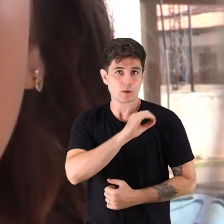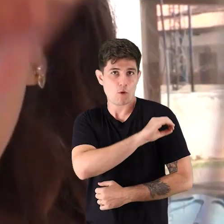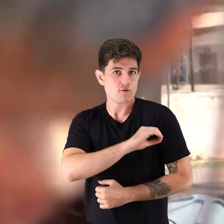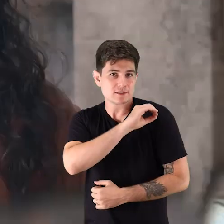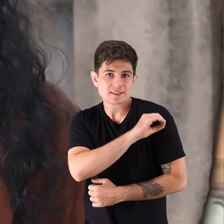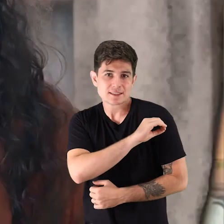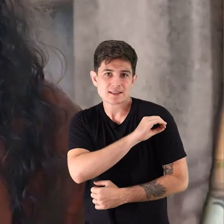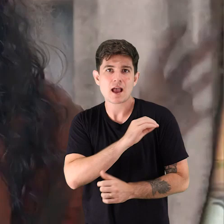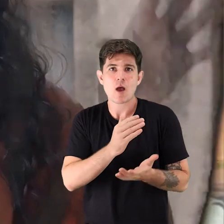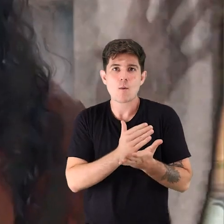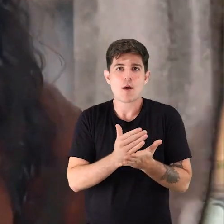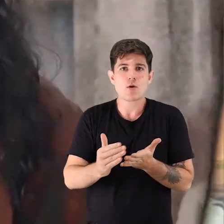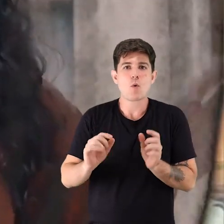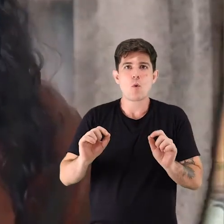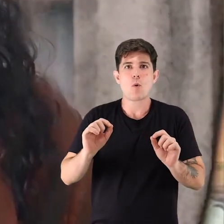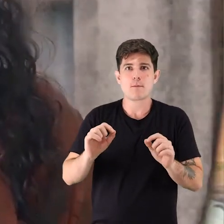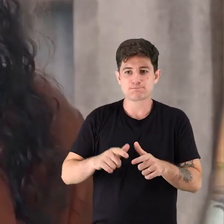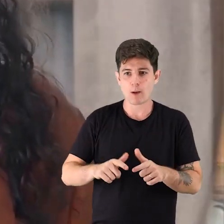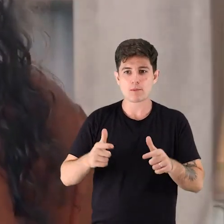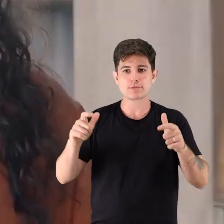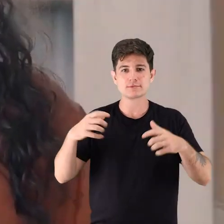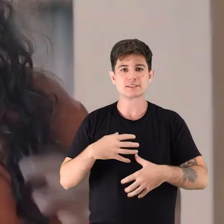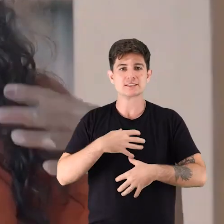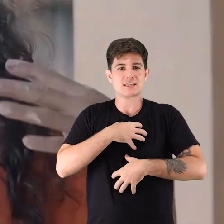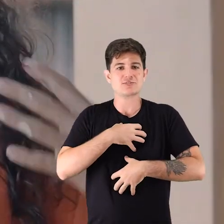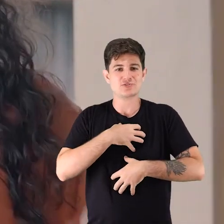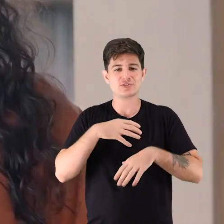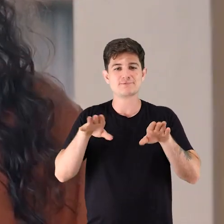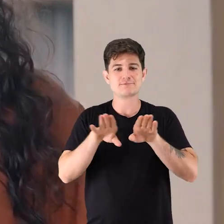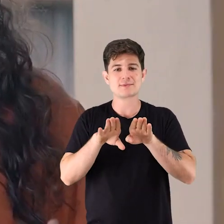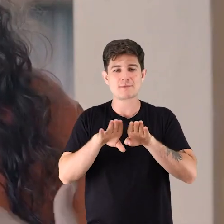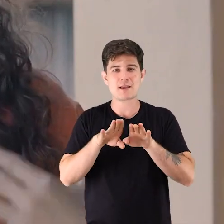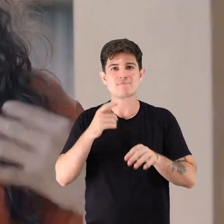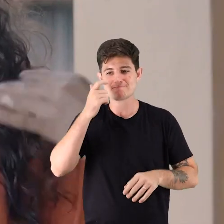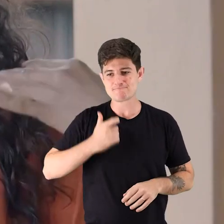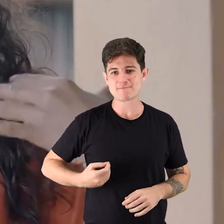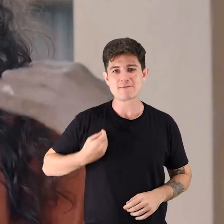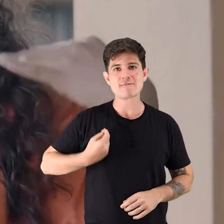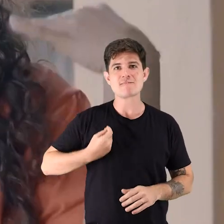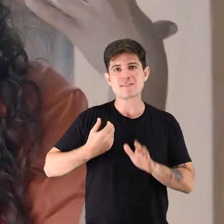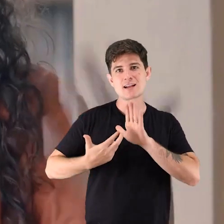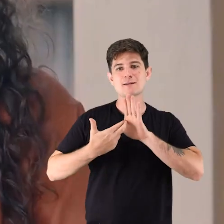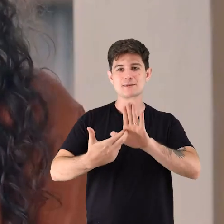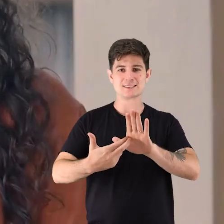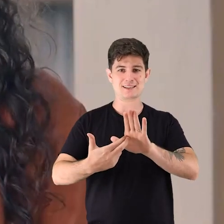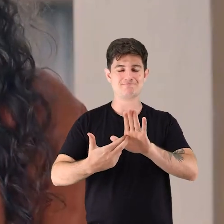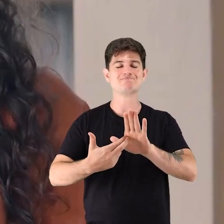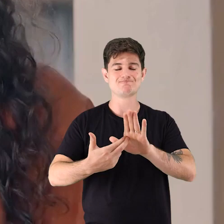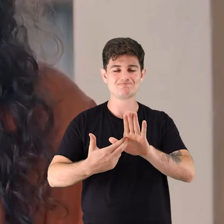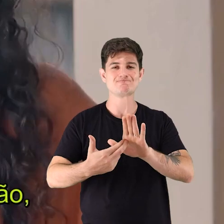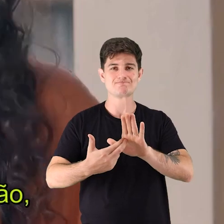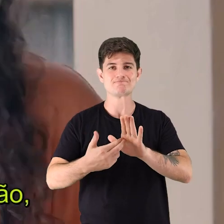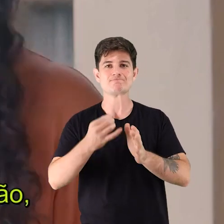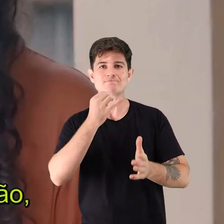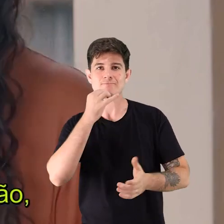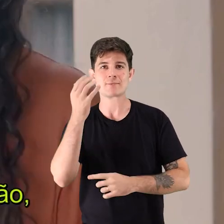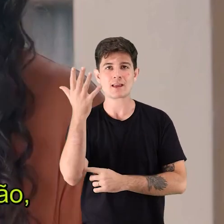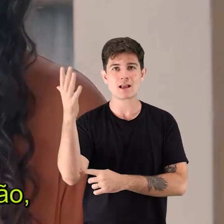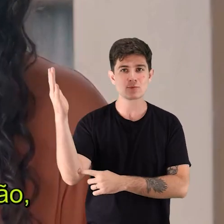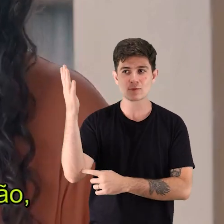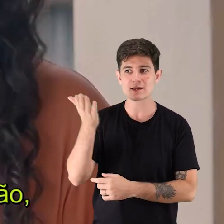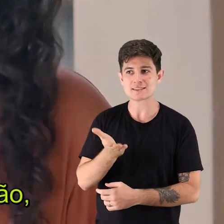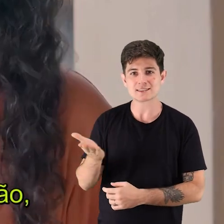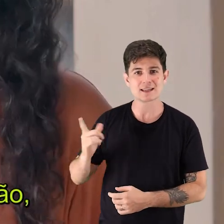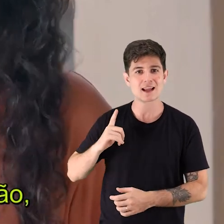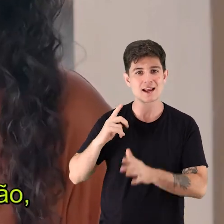Então a oficina ela vem para potencializar isso, o sentir e o ser representado. O ser